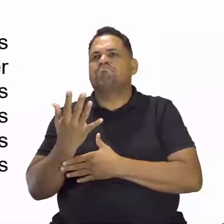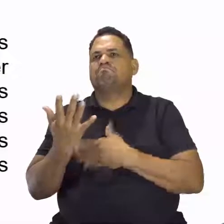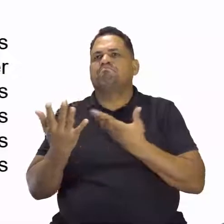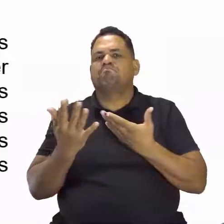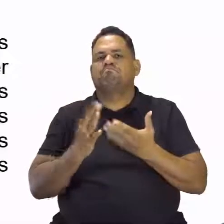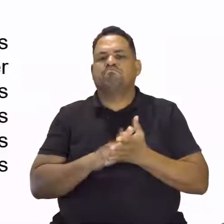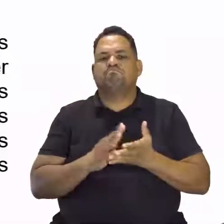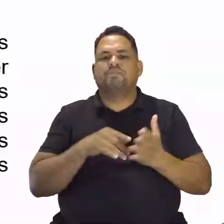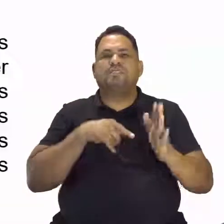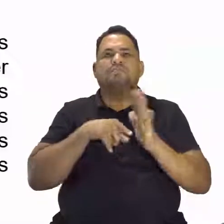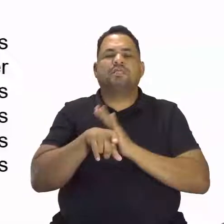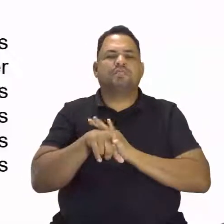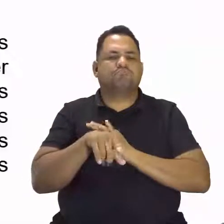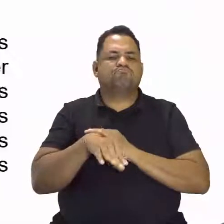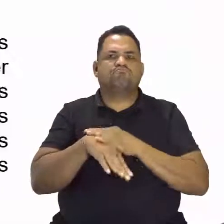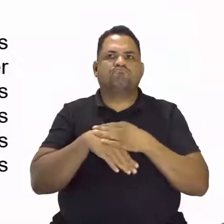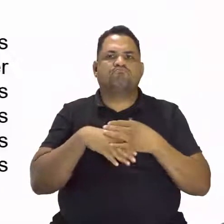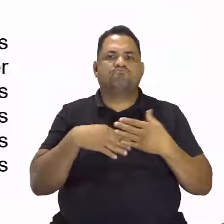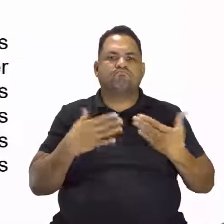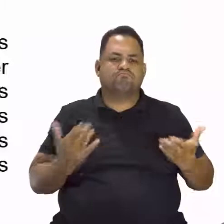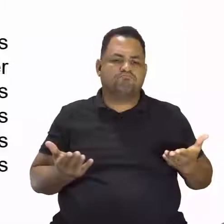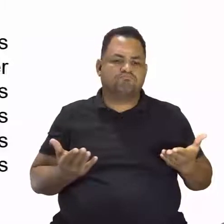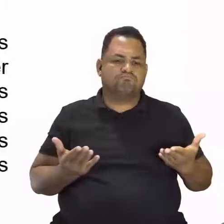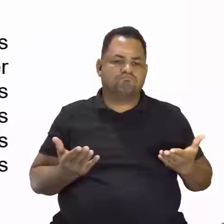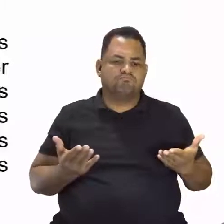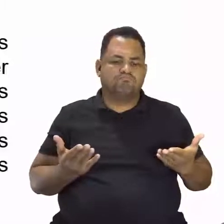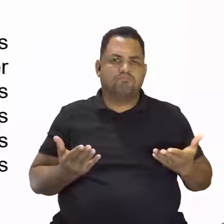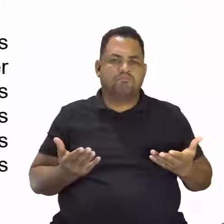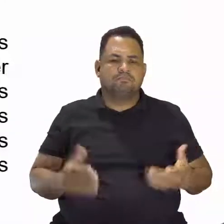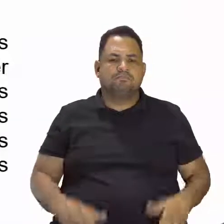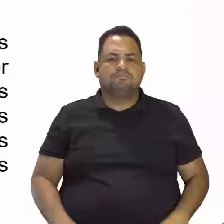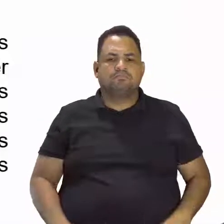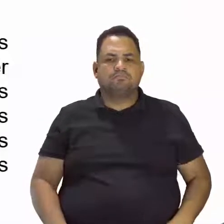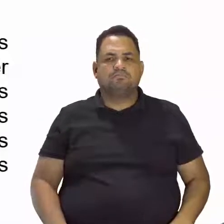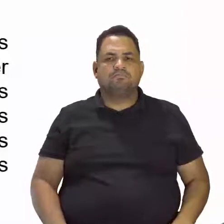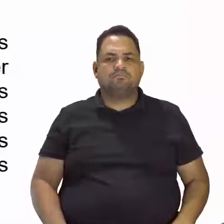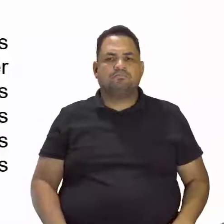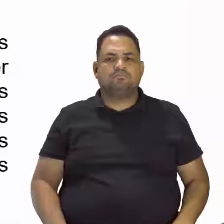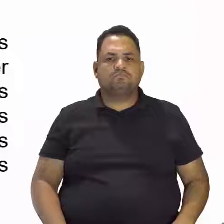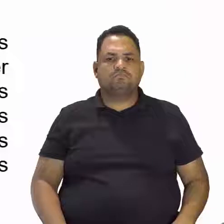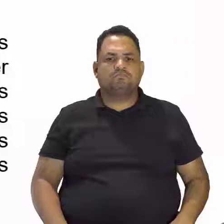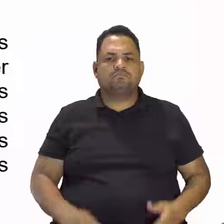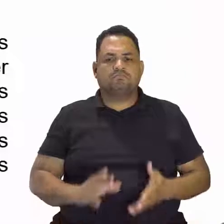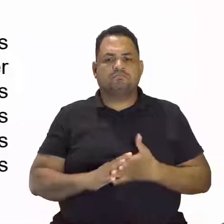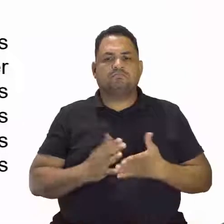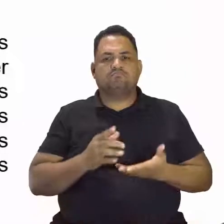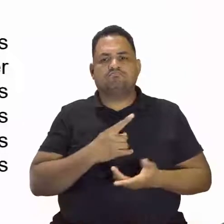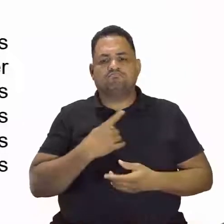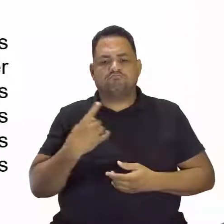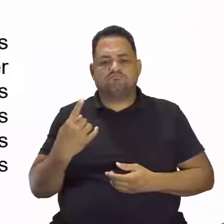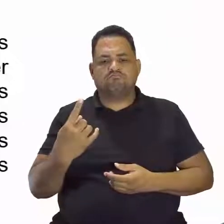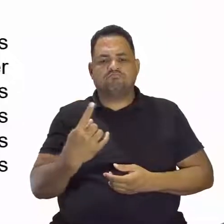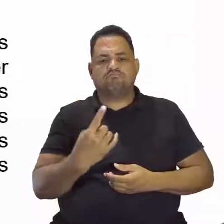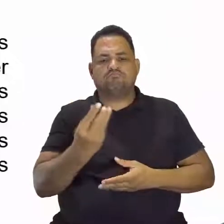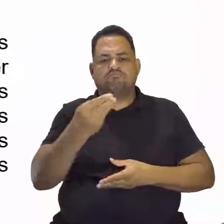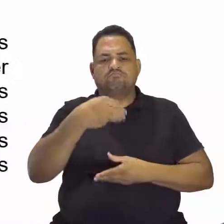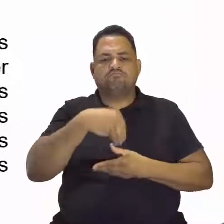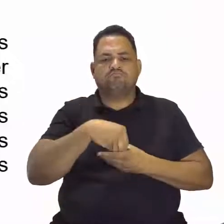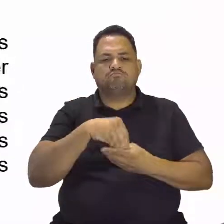grande pergunta, né? Dessa grande pergunta que ronda aí o